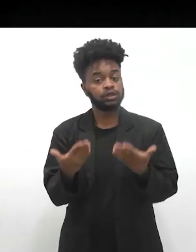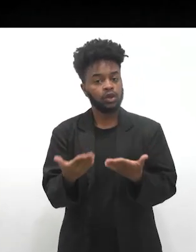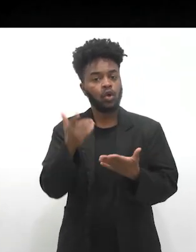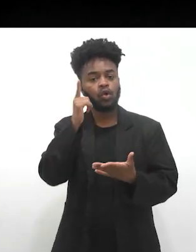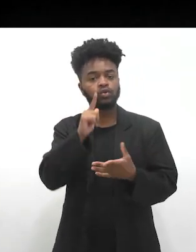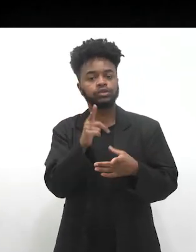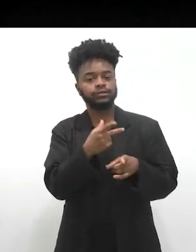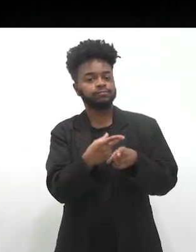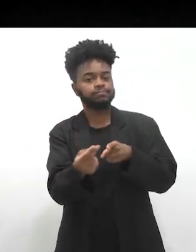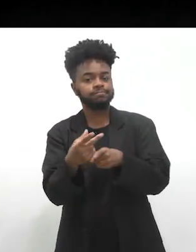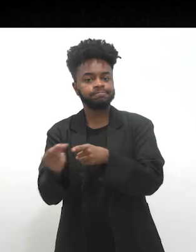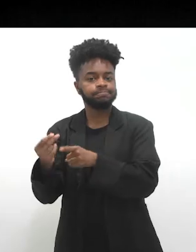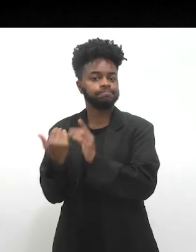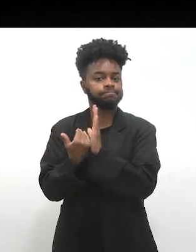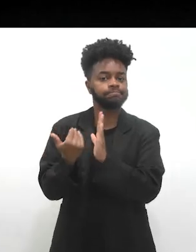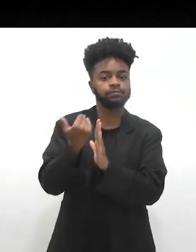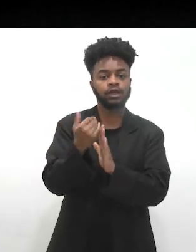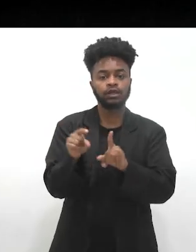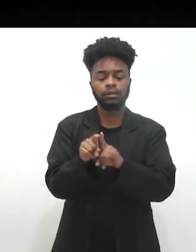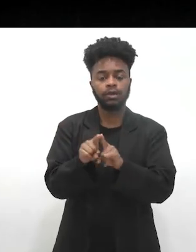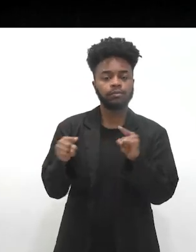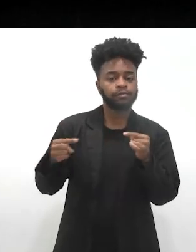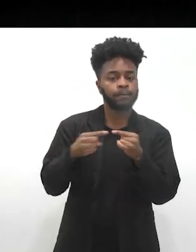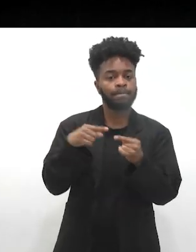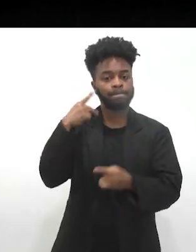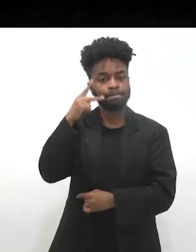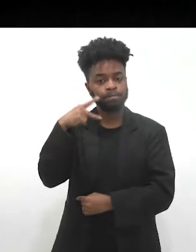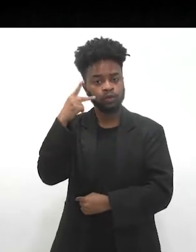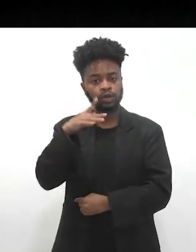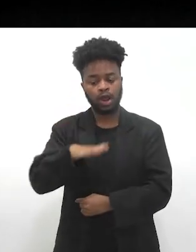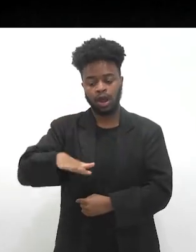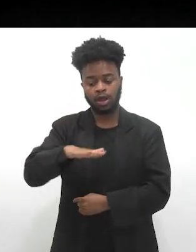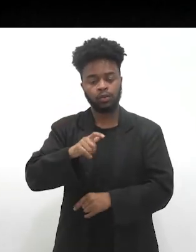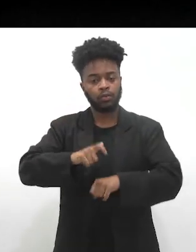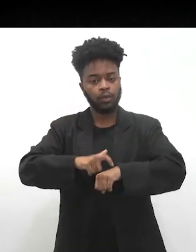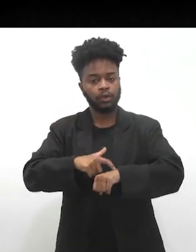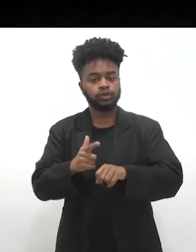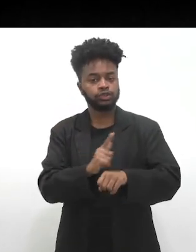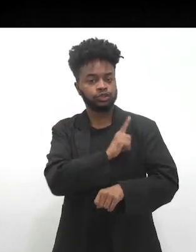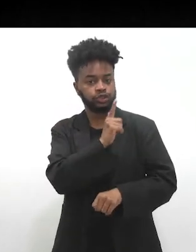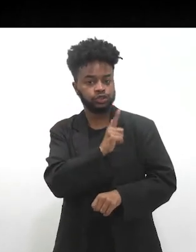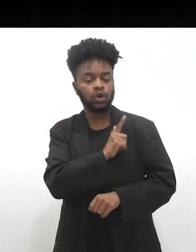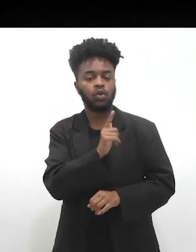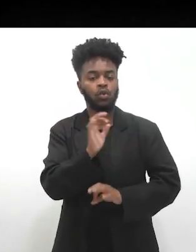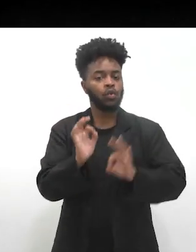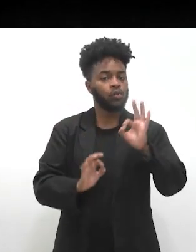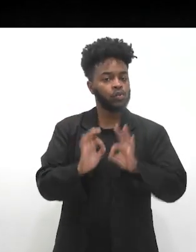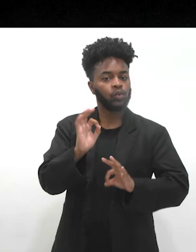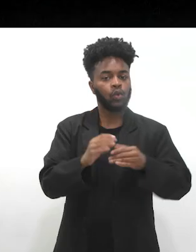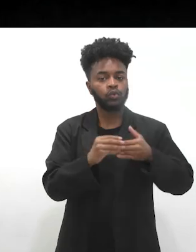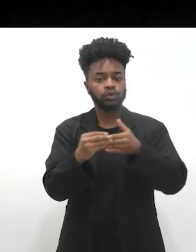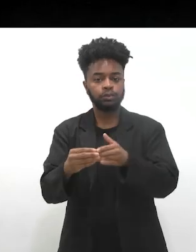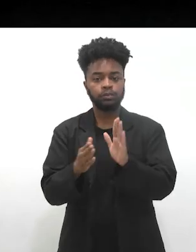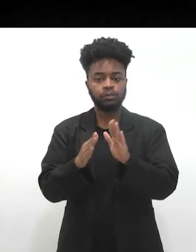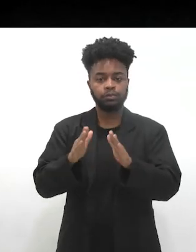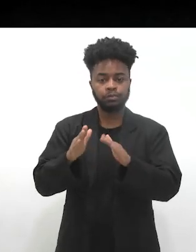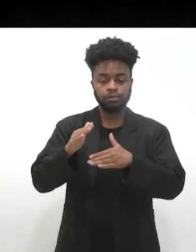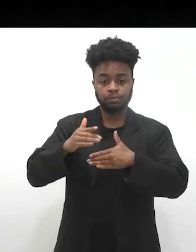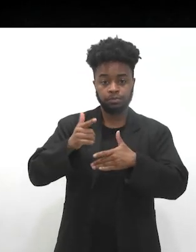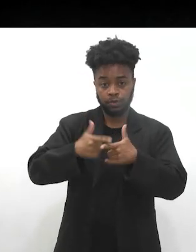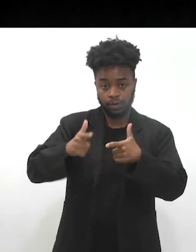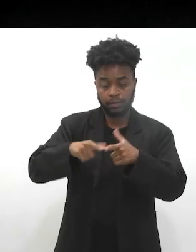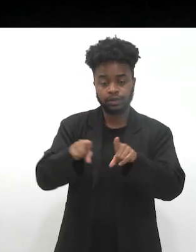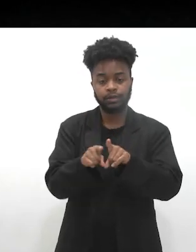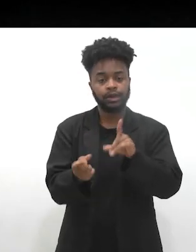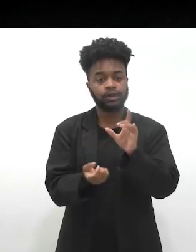permite muito ganho de escala, mas também ganho político na gestão de problemas e também na proposição